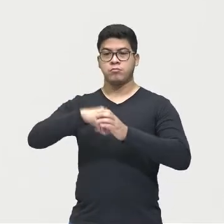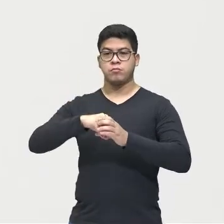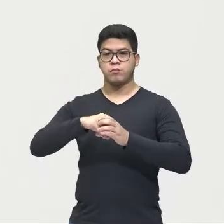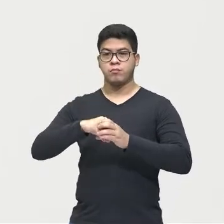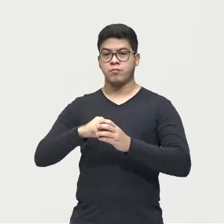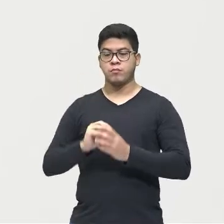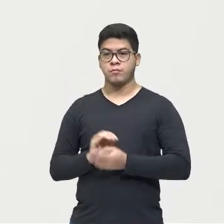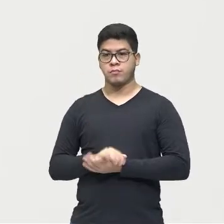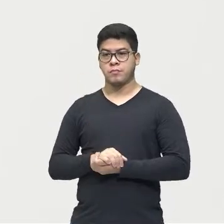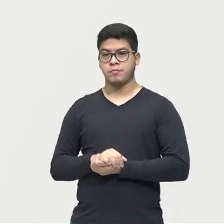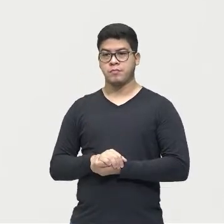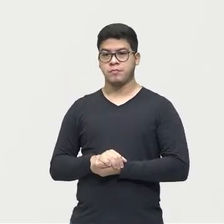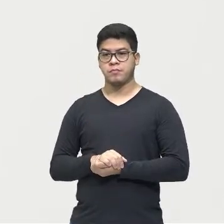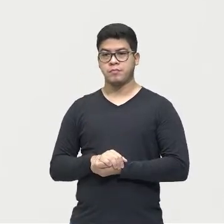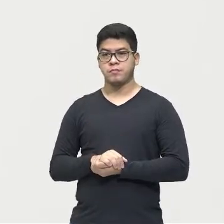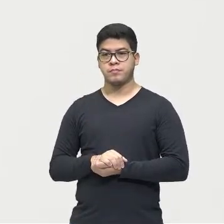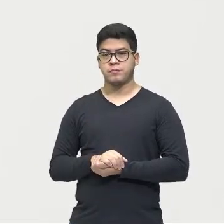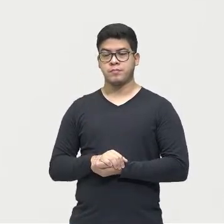região aqui, ó,